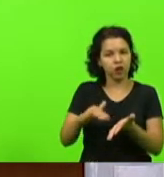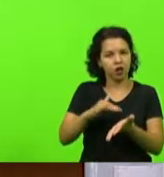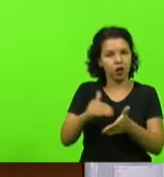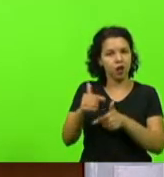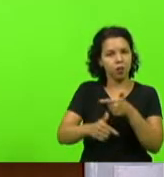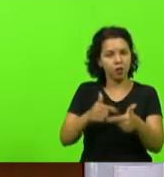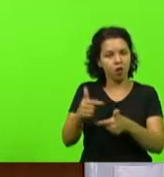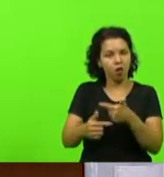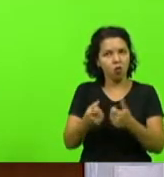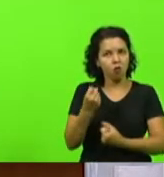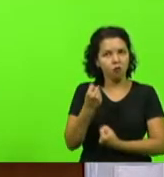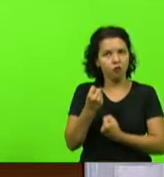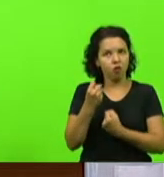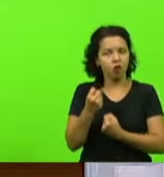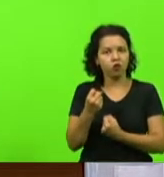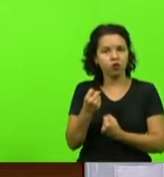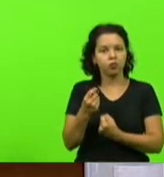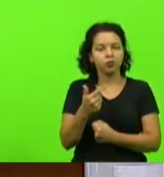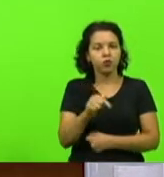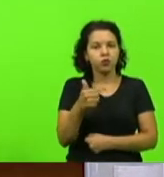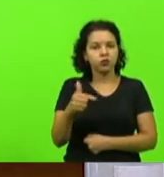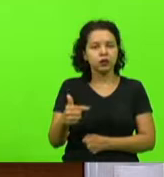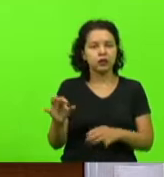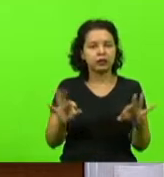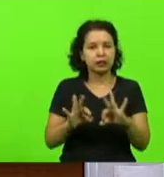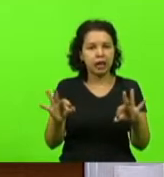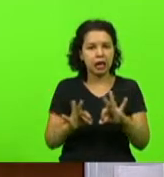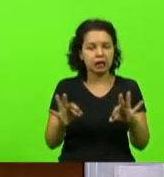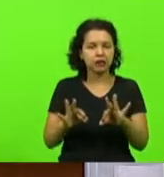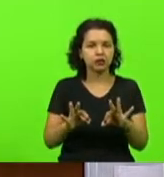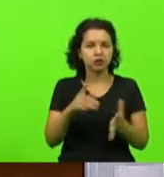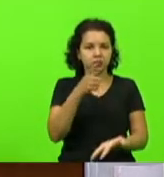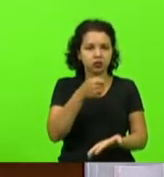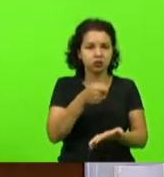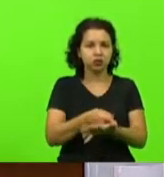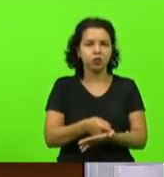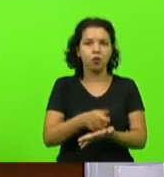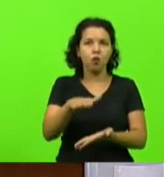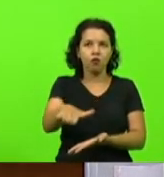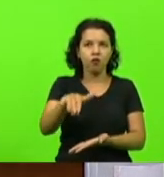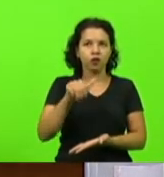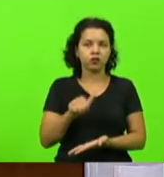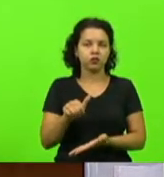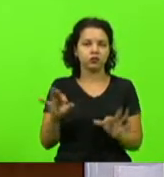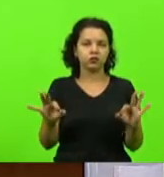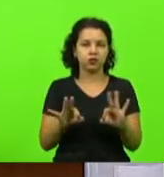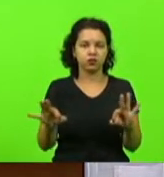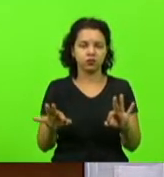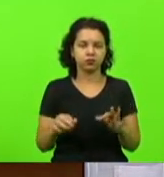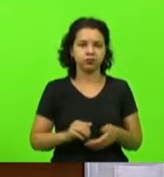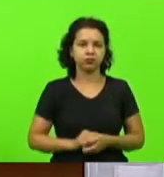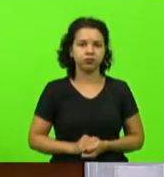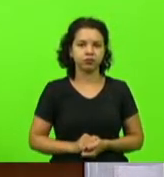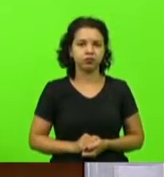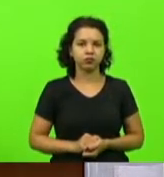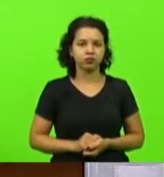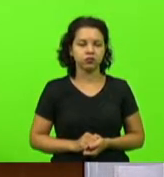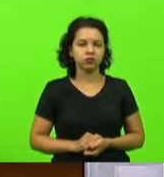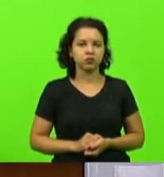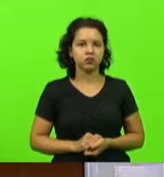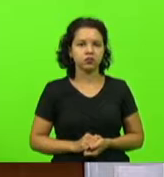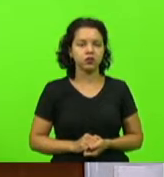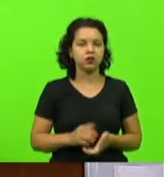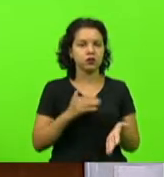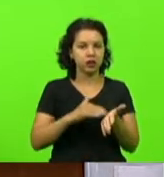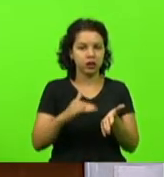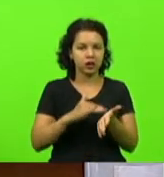não tem nenhum fato determinante para uma convocação. Muito menos o secretário